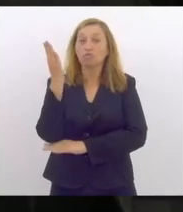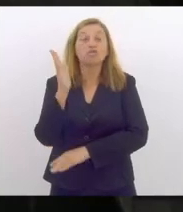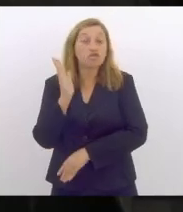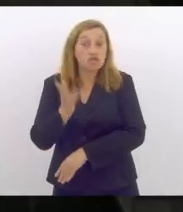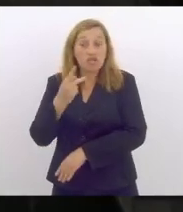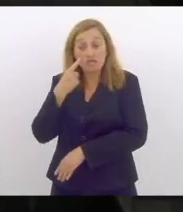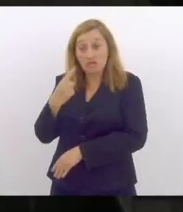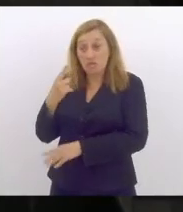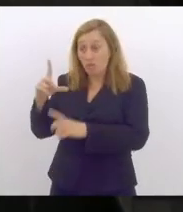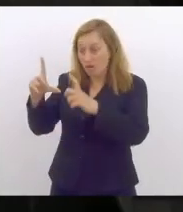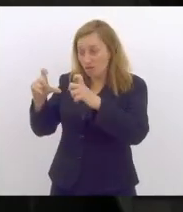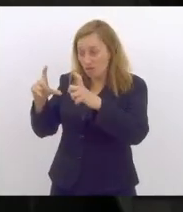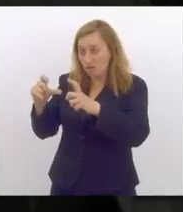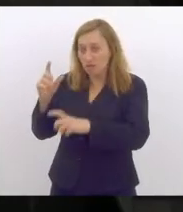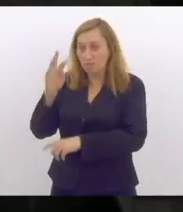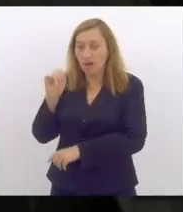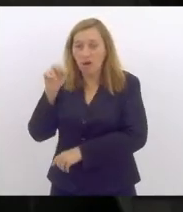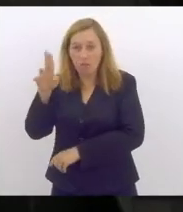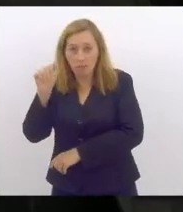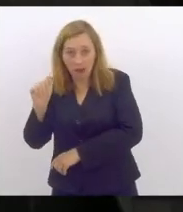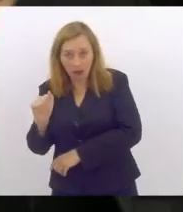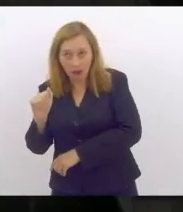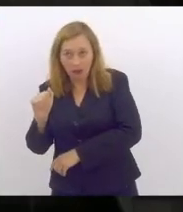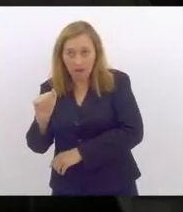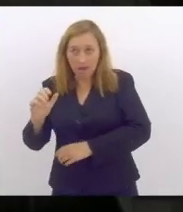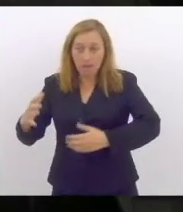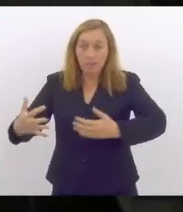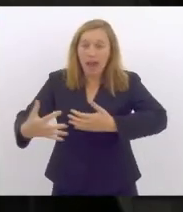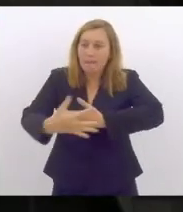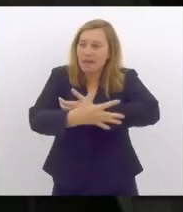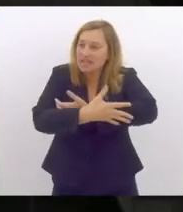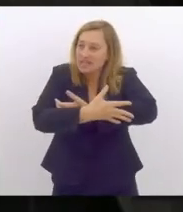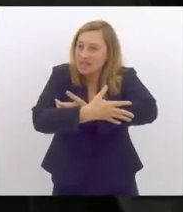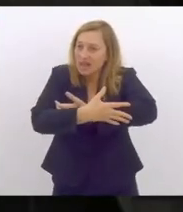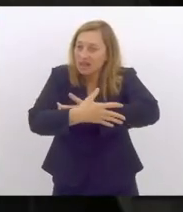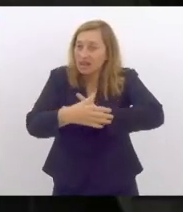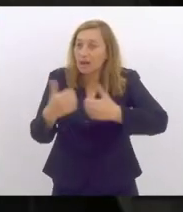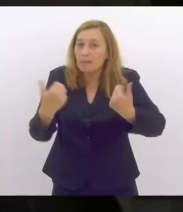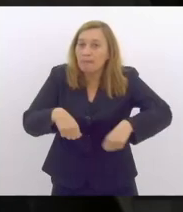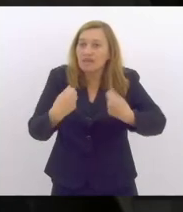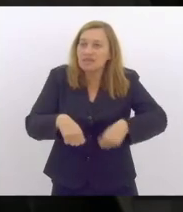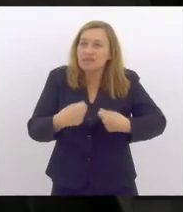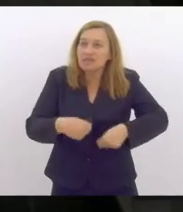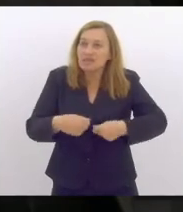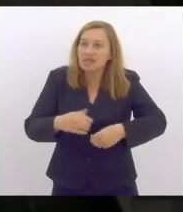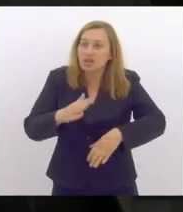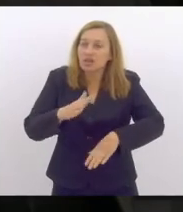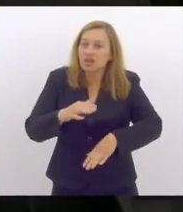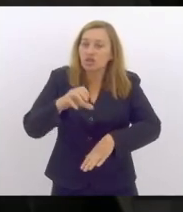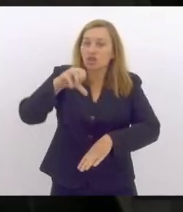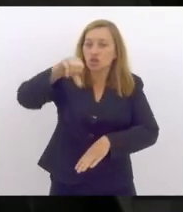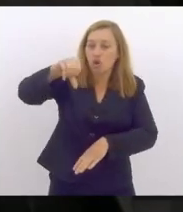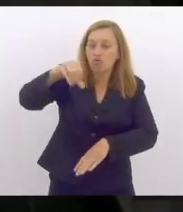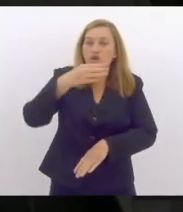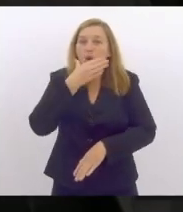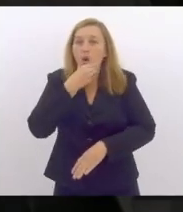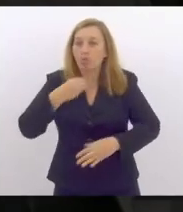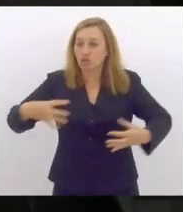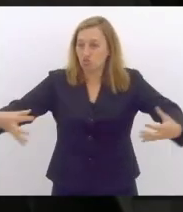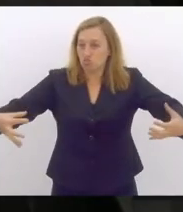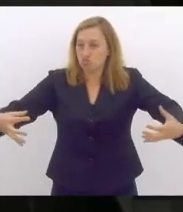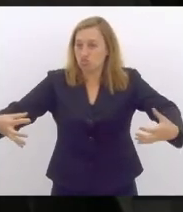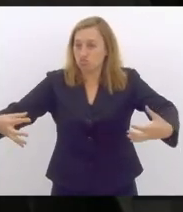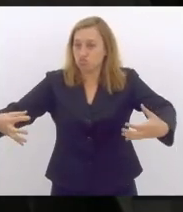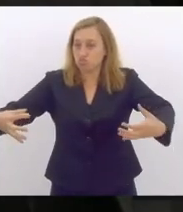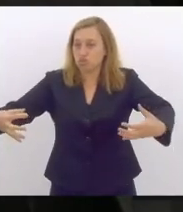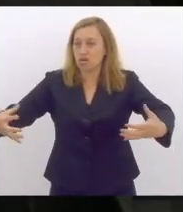uma foto de um baobá que, para abraçá-lo, precisavam 9 homens. Aqui